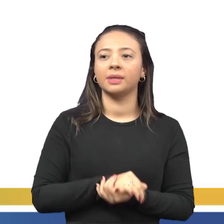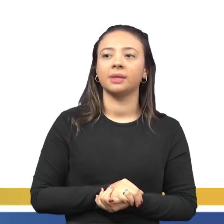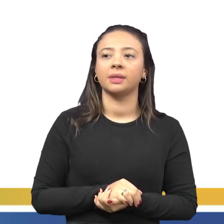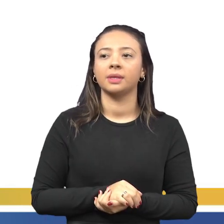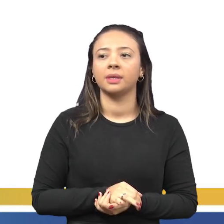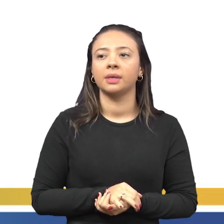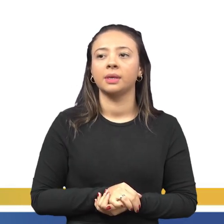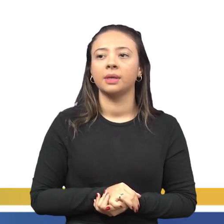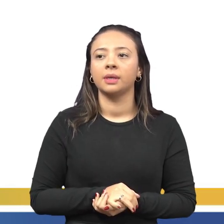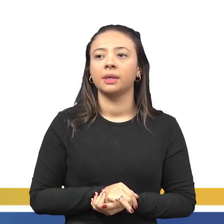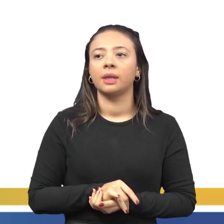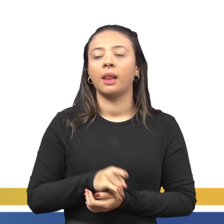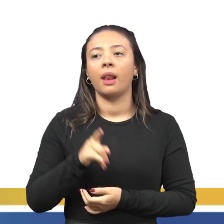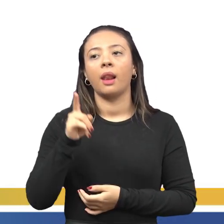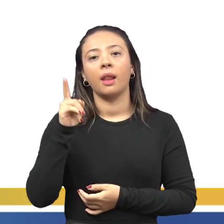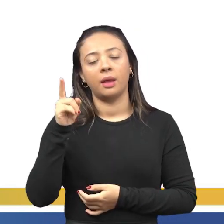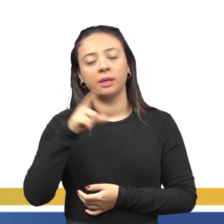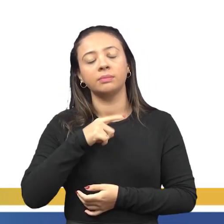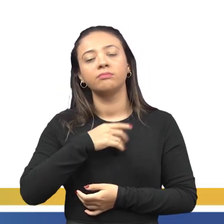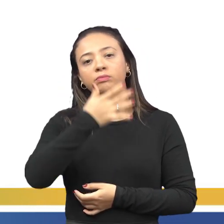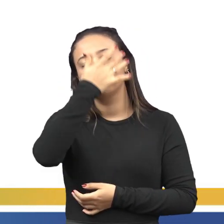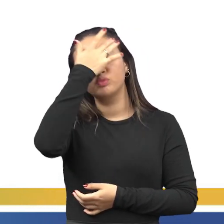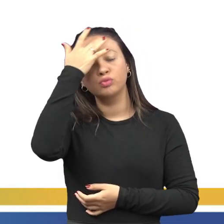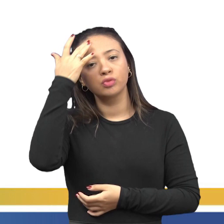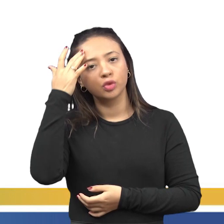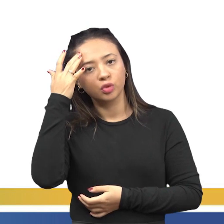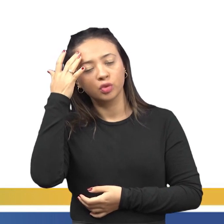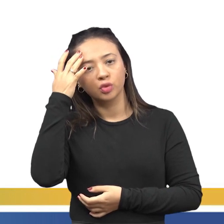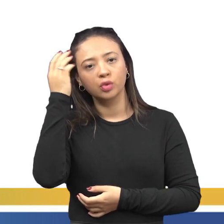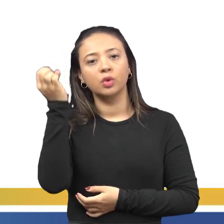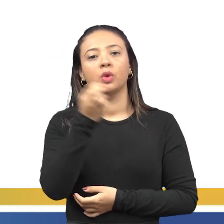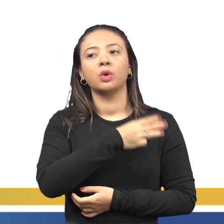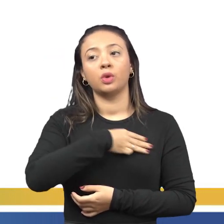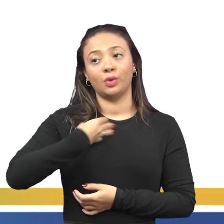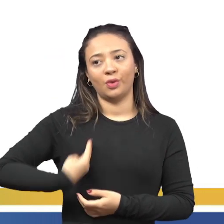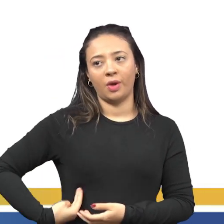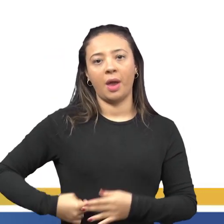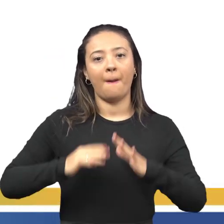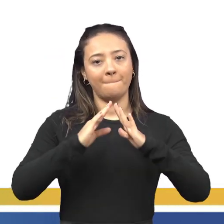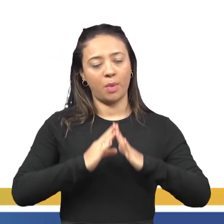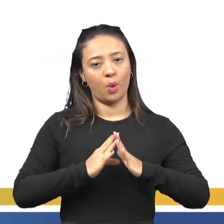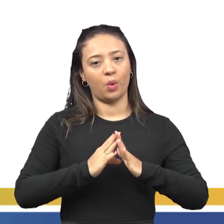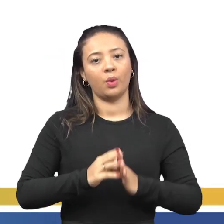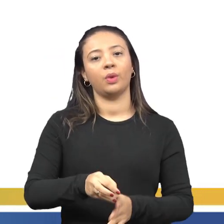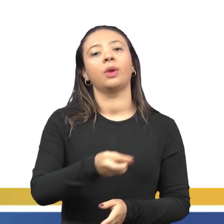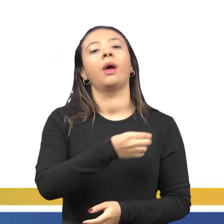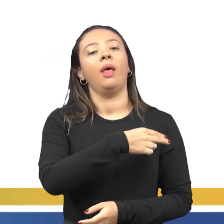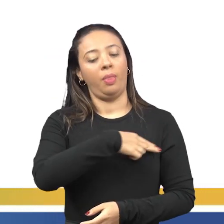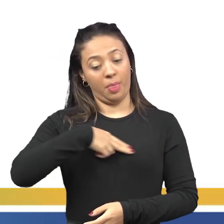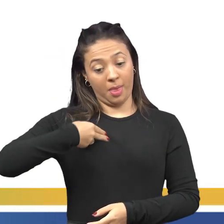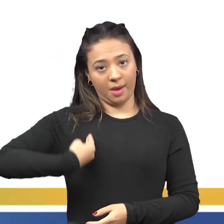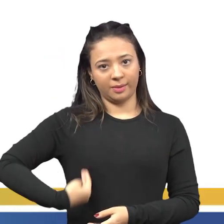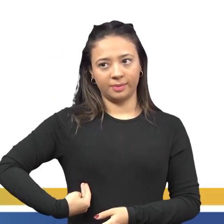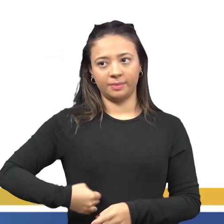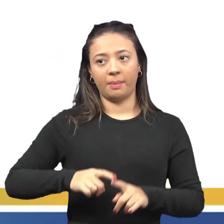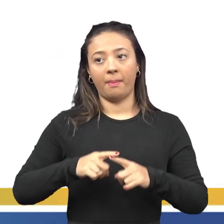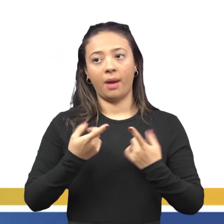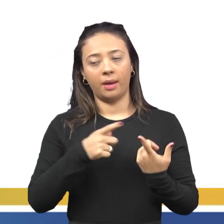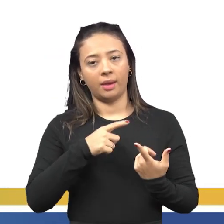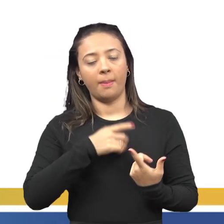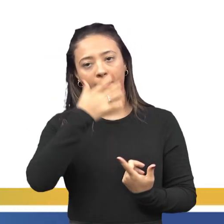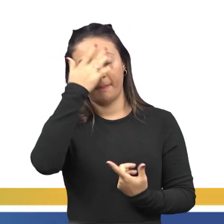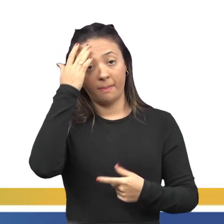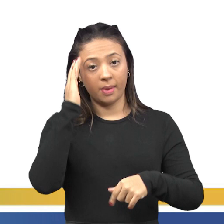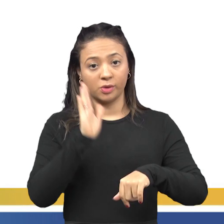pronúncia, como por exemplo, ó, hay suecos em Suíça e hay suizos em Suécia. Pero hay más suizos en